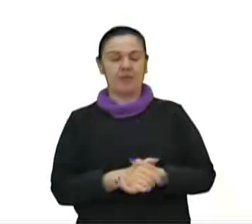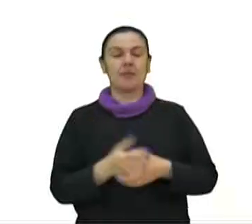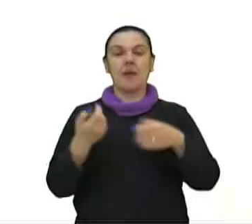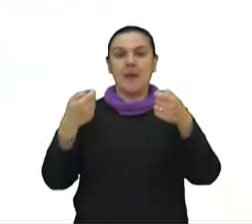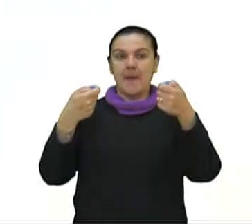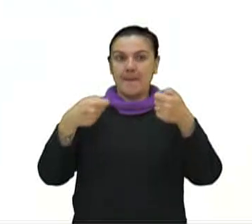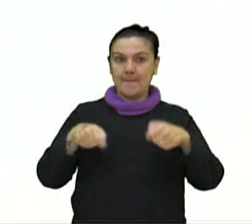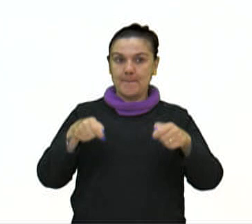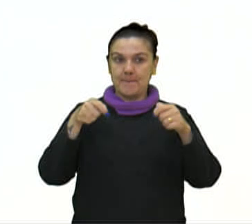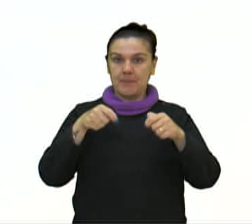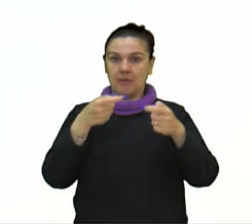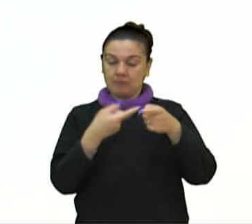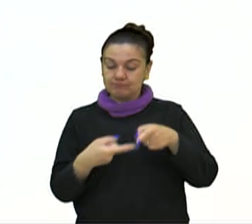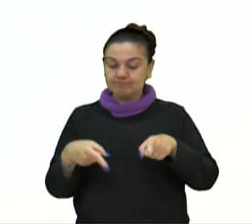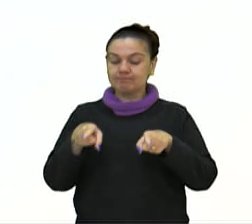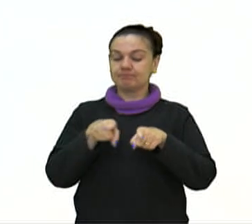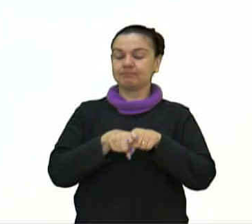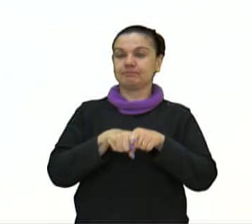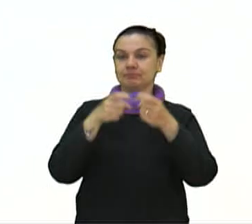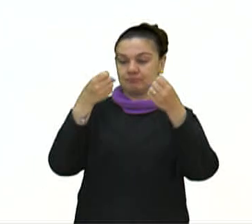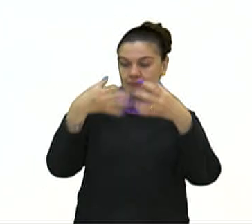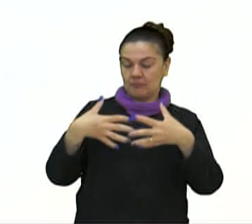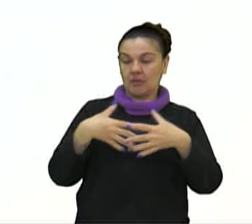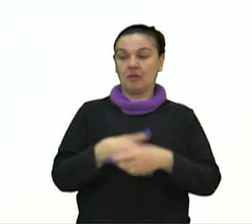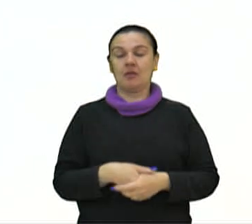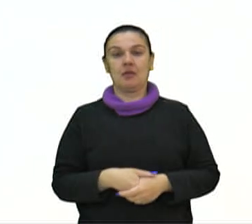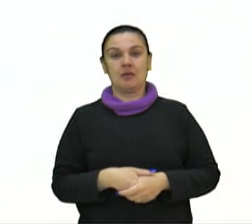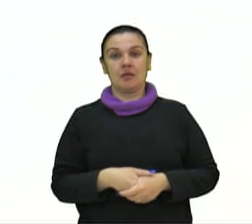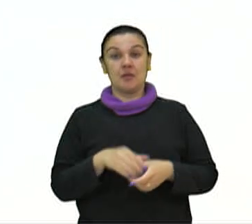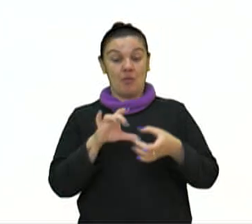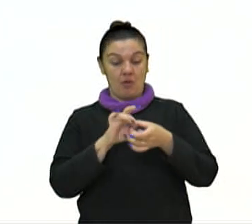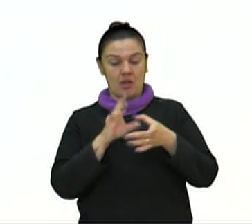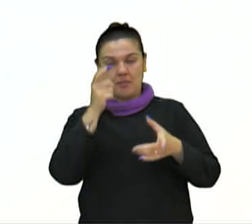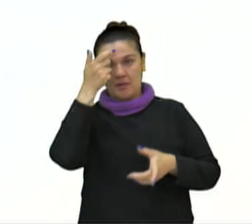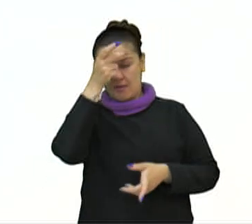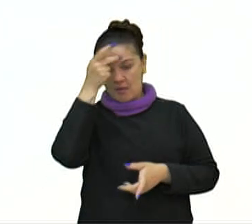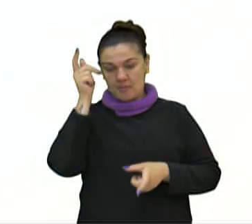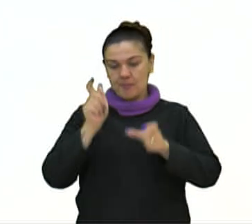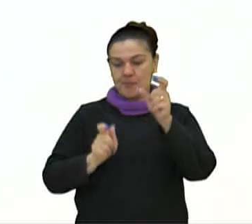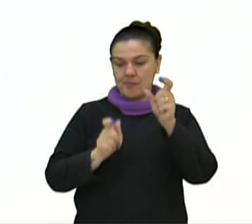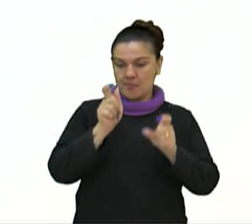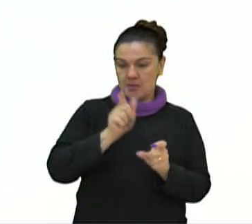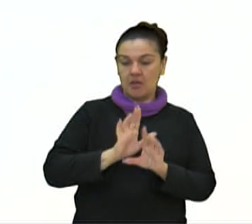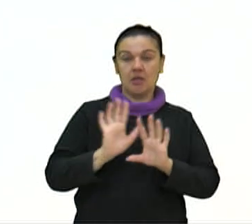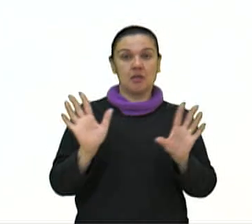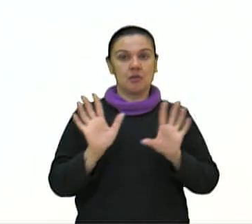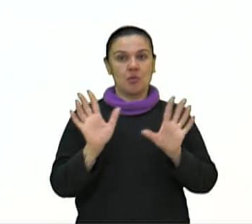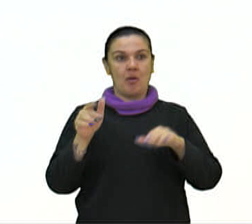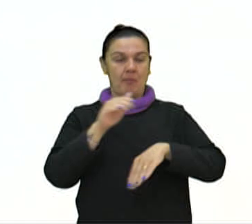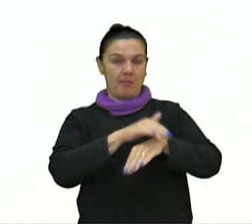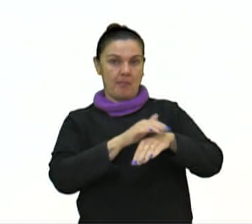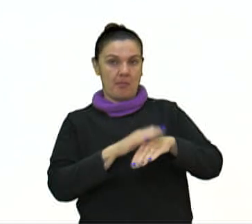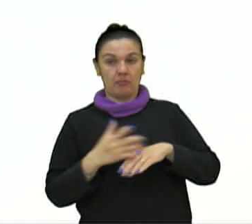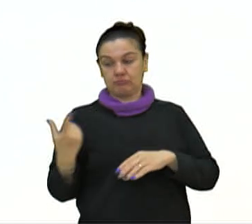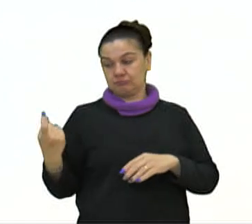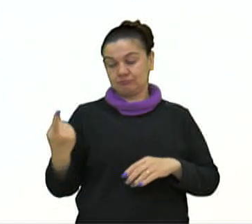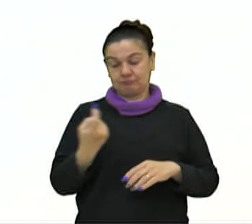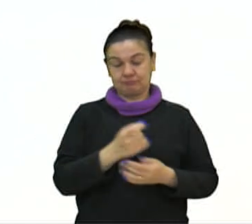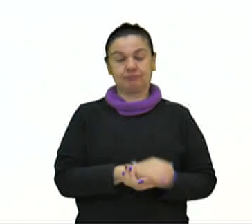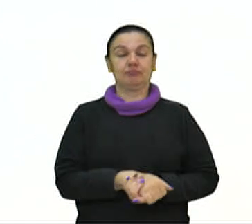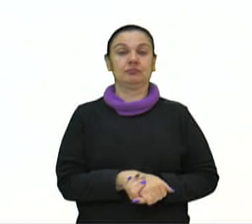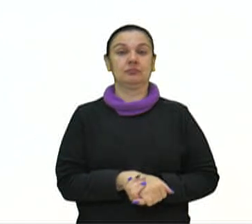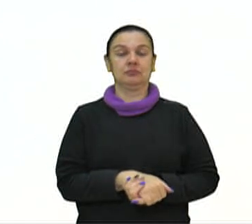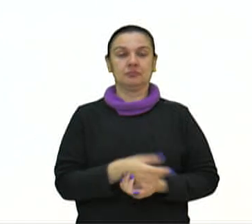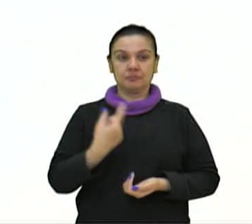precisa ser ressignificada. A liberdade humana não consiste em ser independente. Então a gente